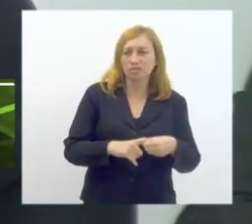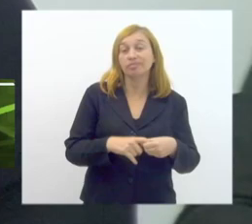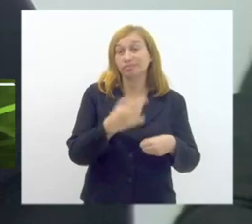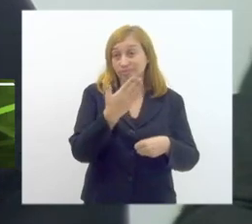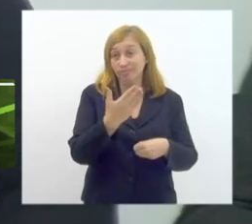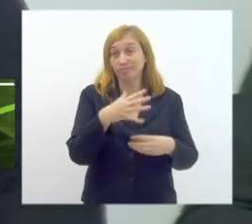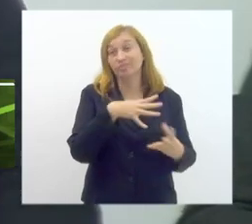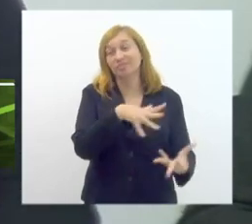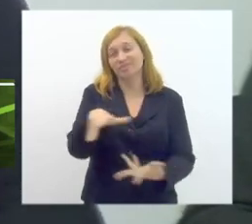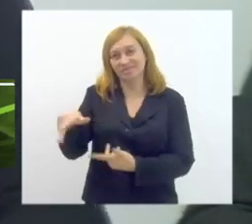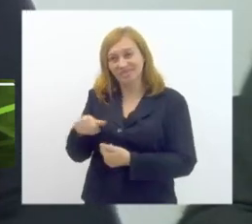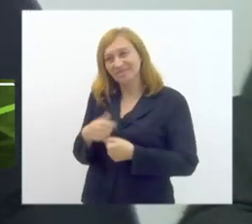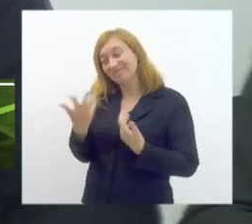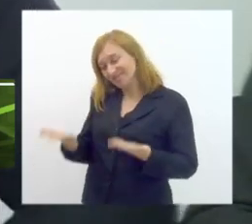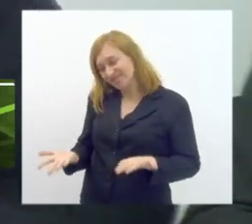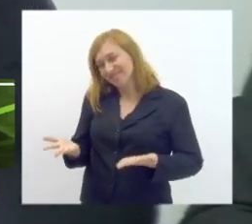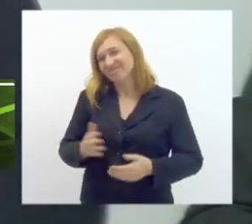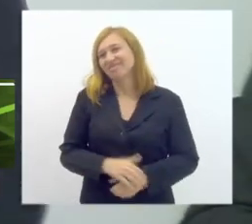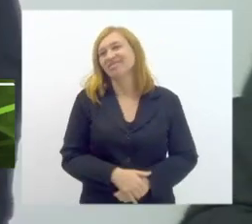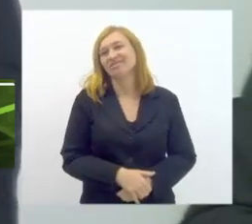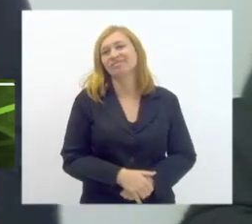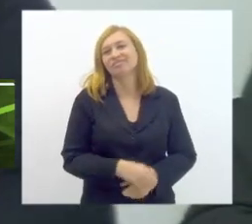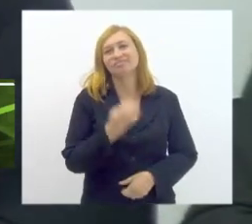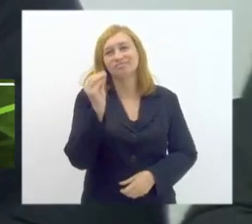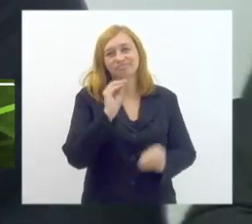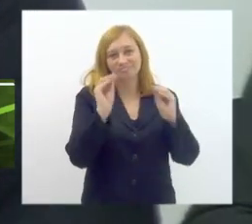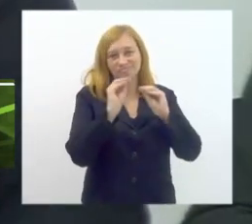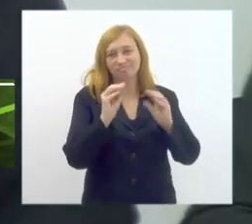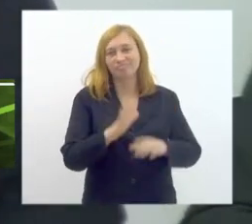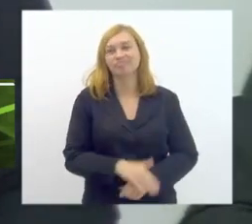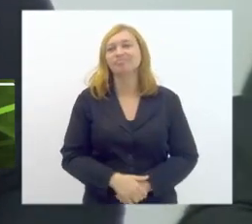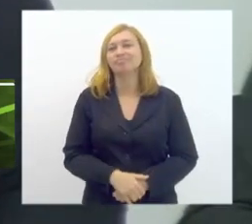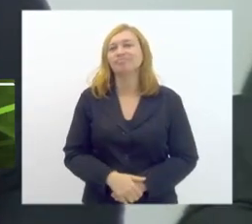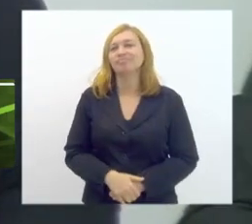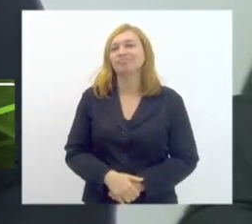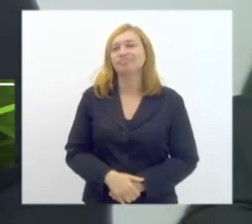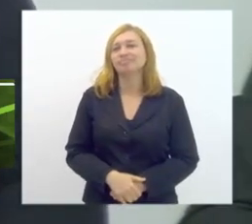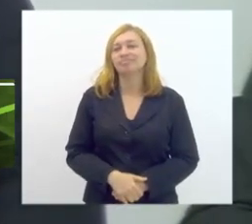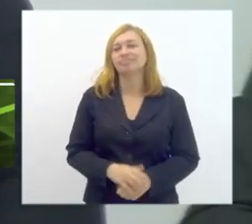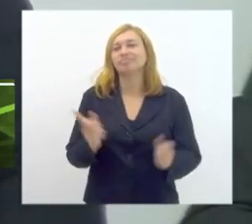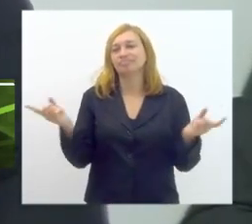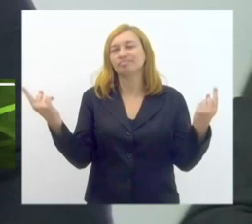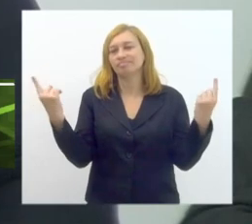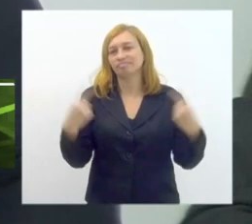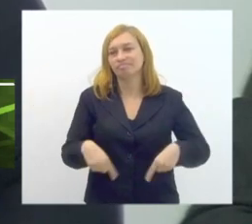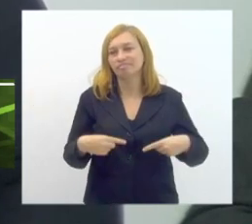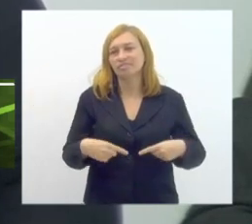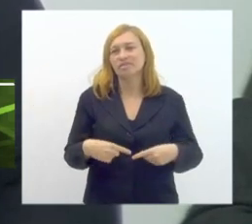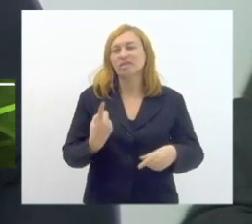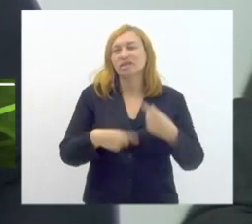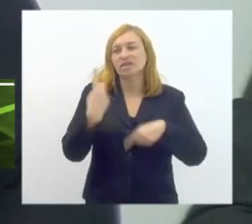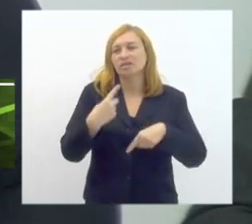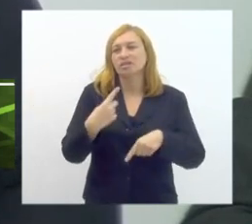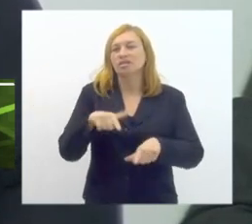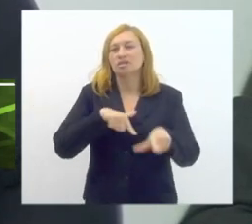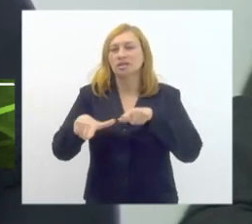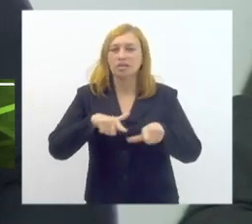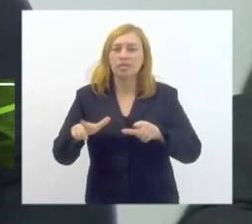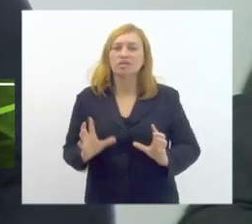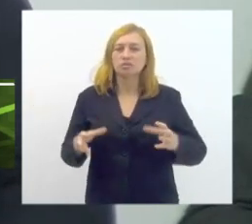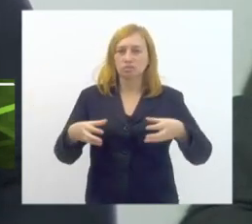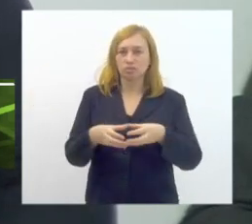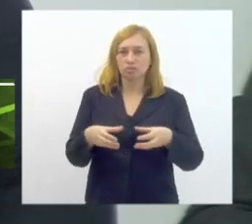fundação do mundo. Então, um beijo, Ana. E esse desafio foi sendo superado pelo trabalho da equipe.